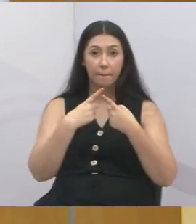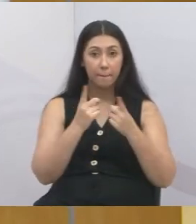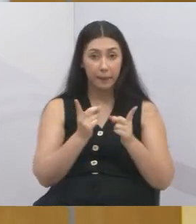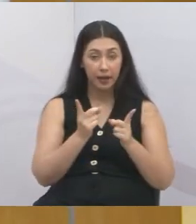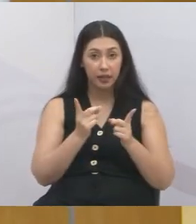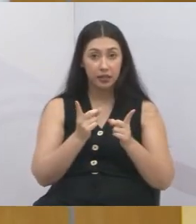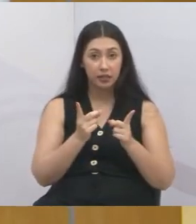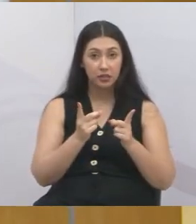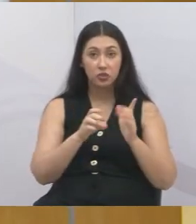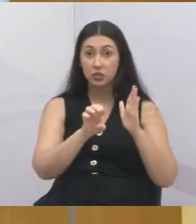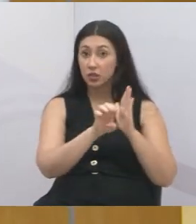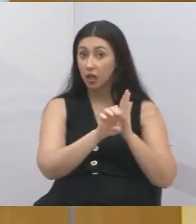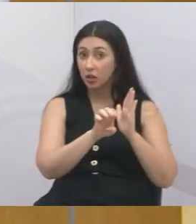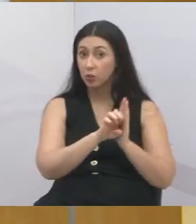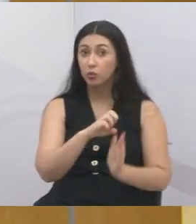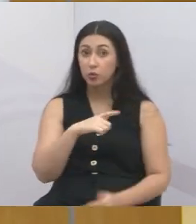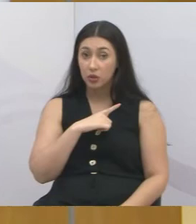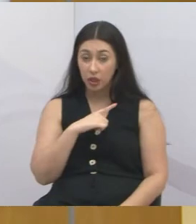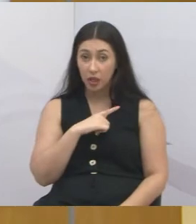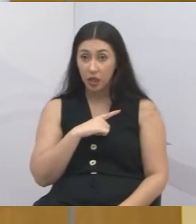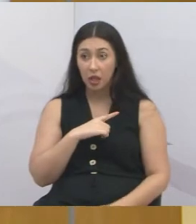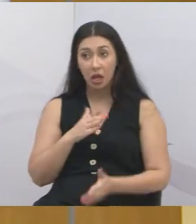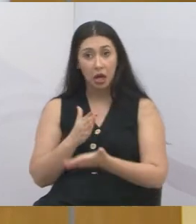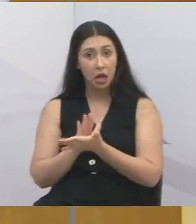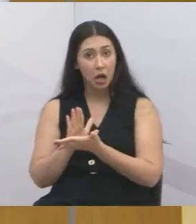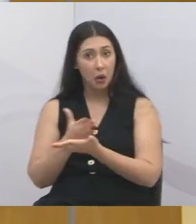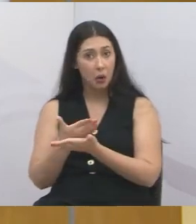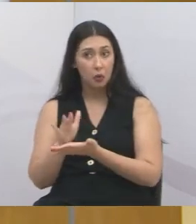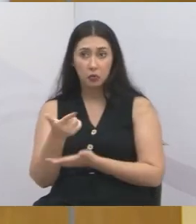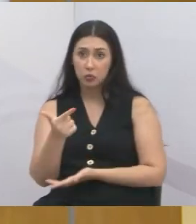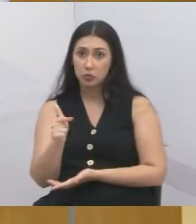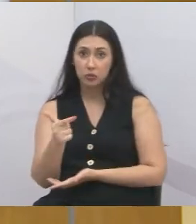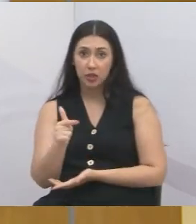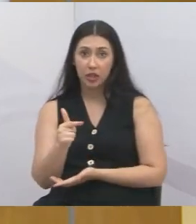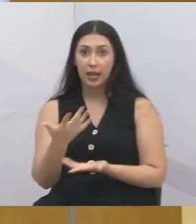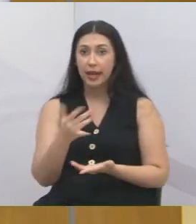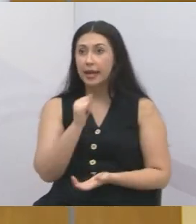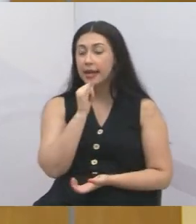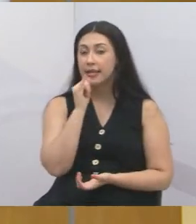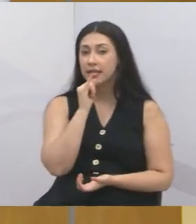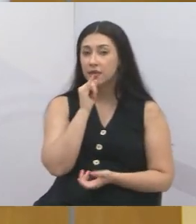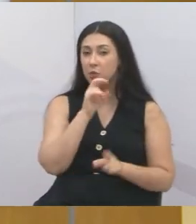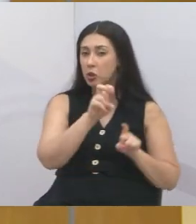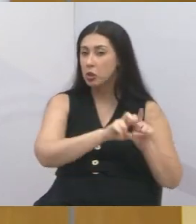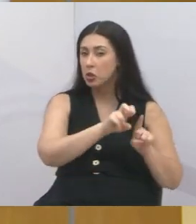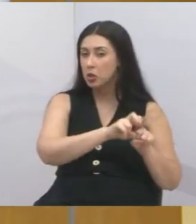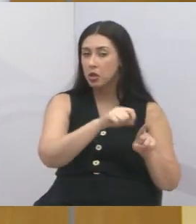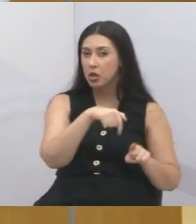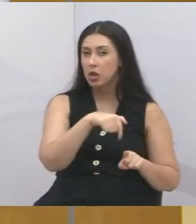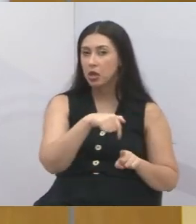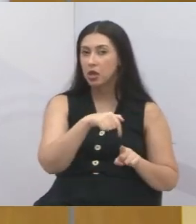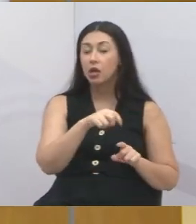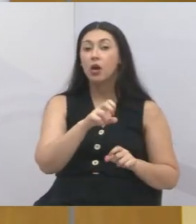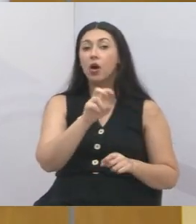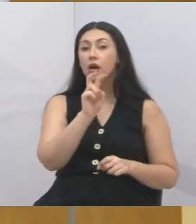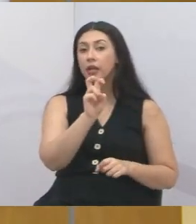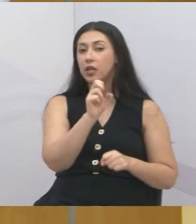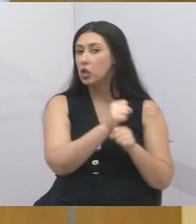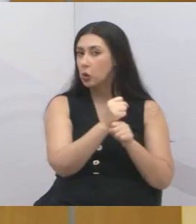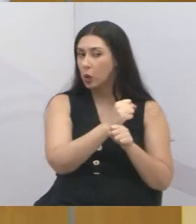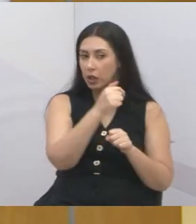tem, em outros estatutos não. Quinquênio nós não temos, mas outros têm. Então, de uma